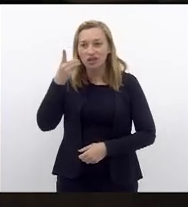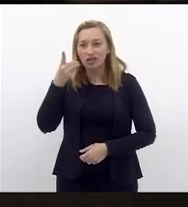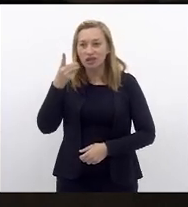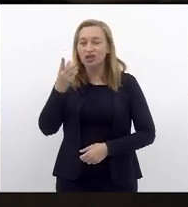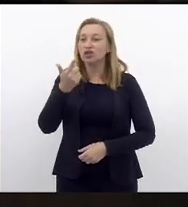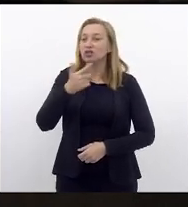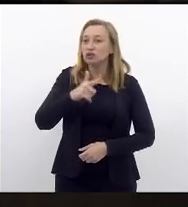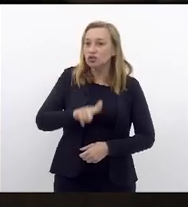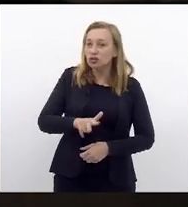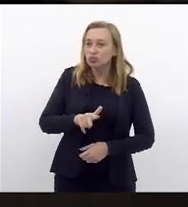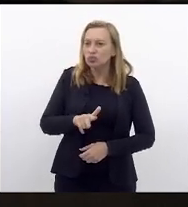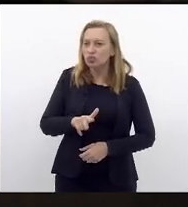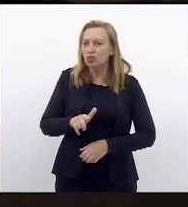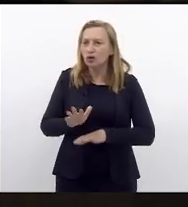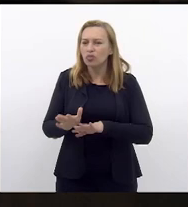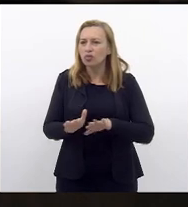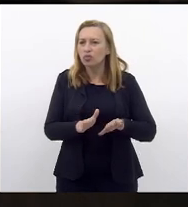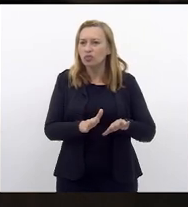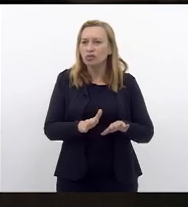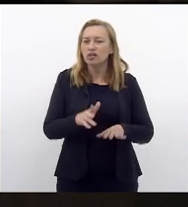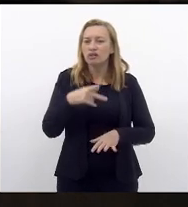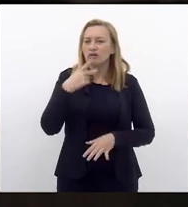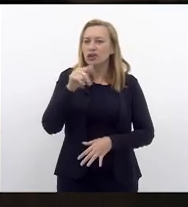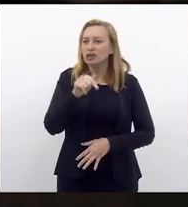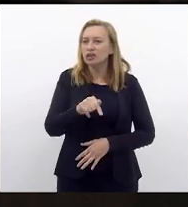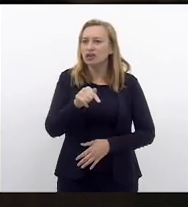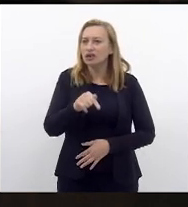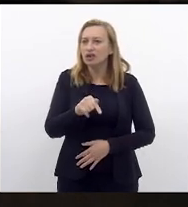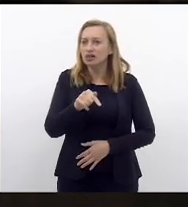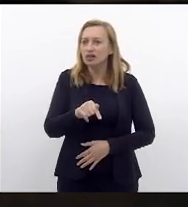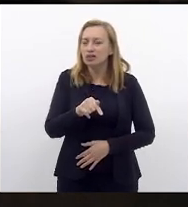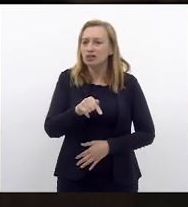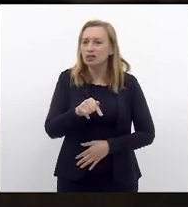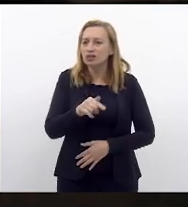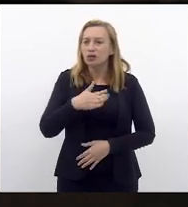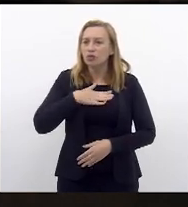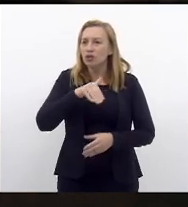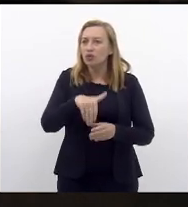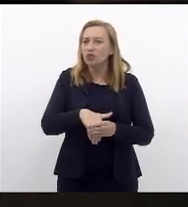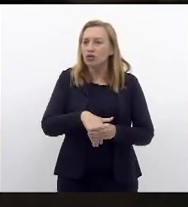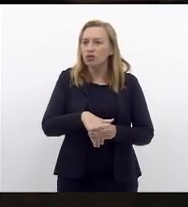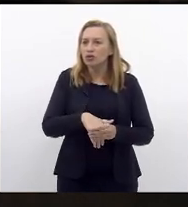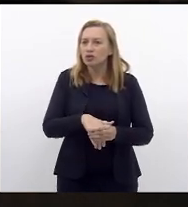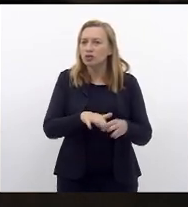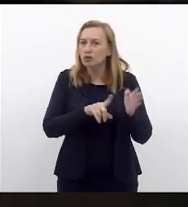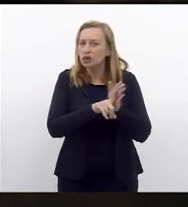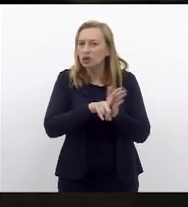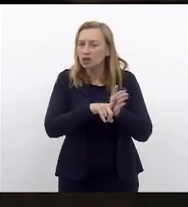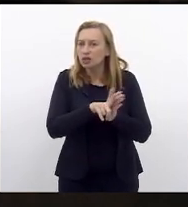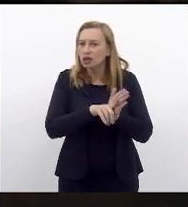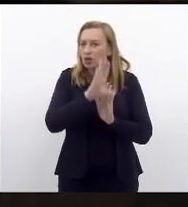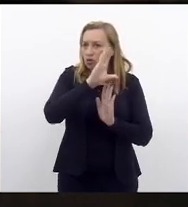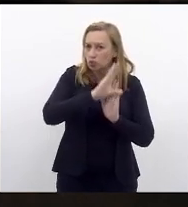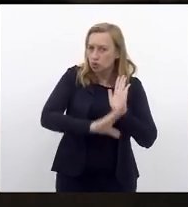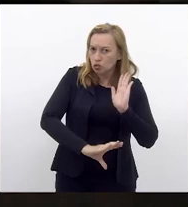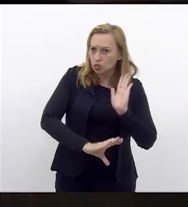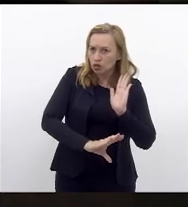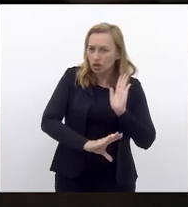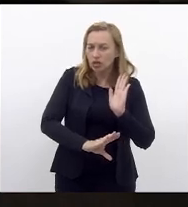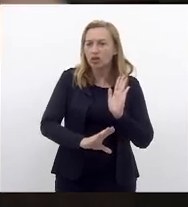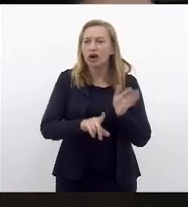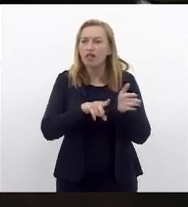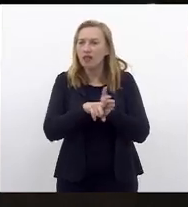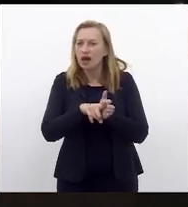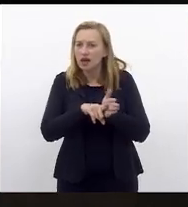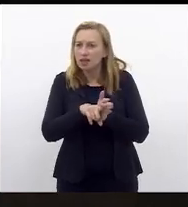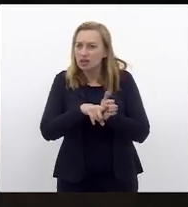mais uma vez, ressalvando aqui o meu voto, eu analisei os currículos,